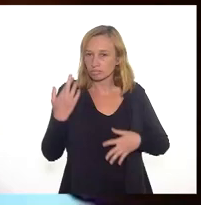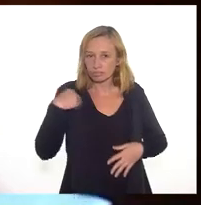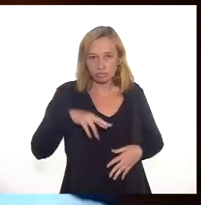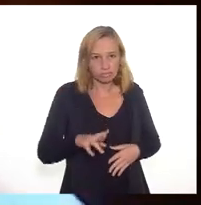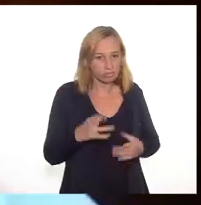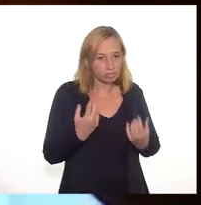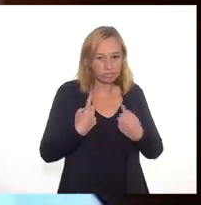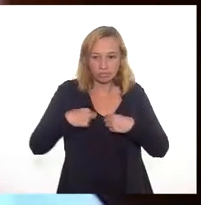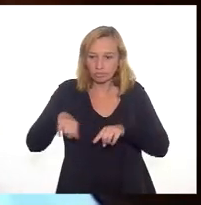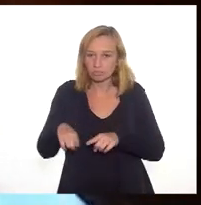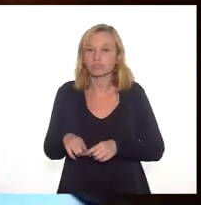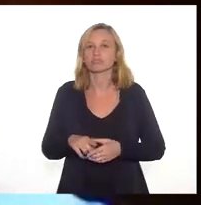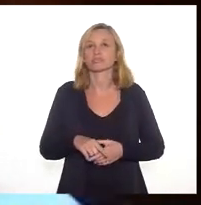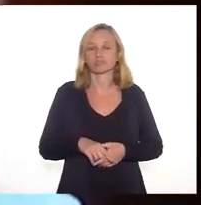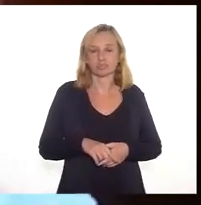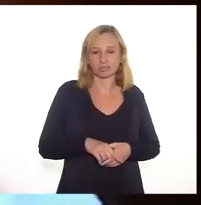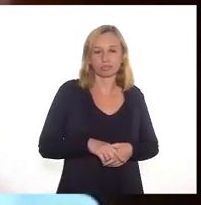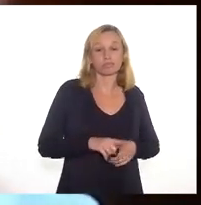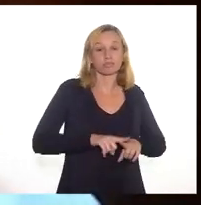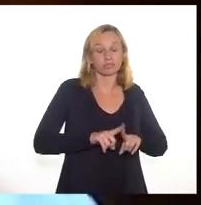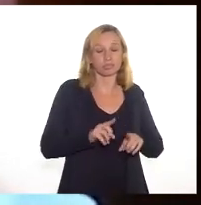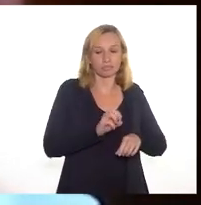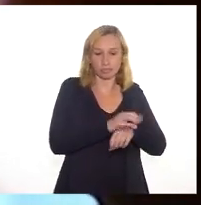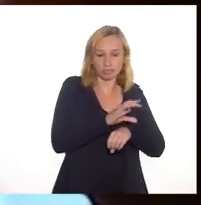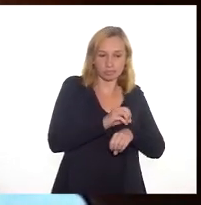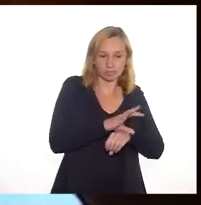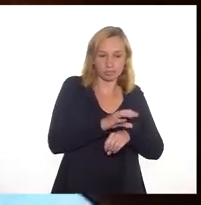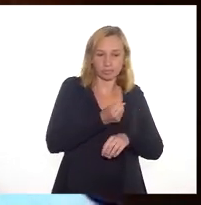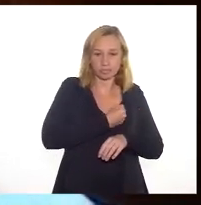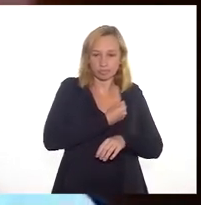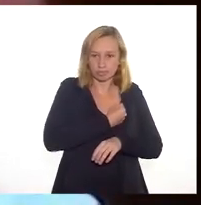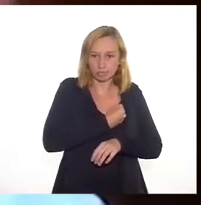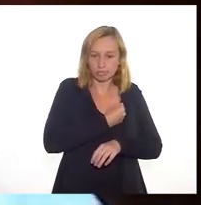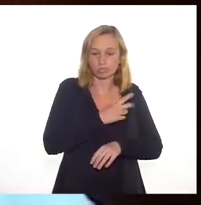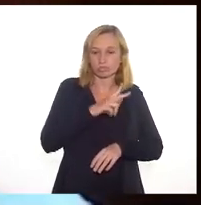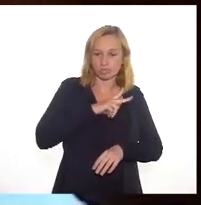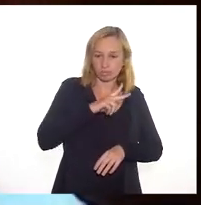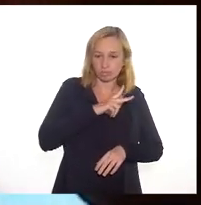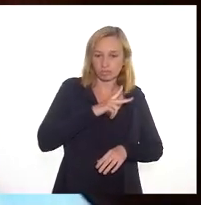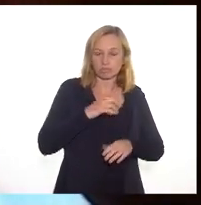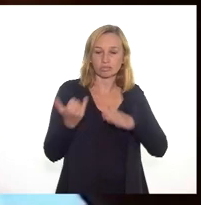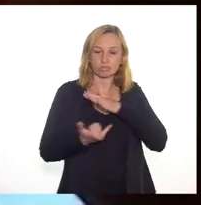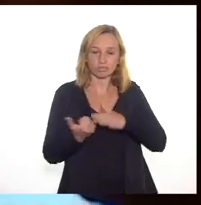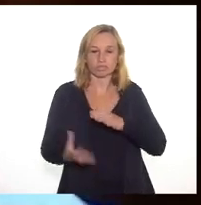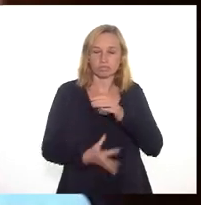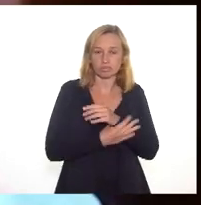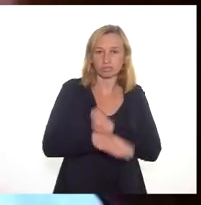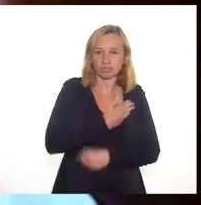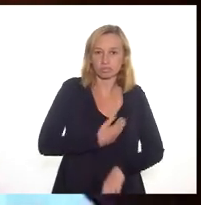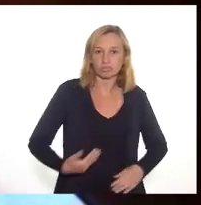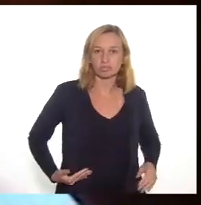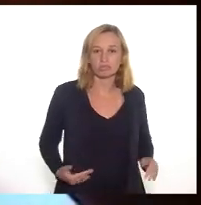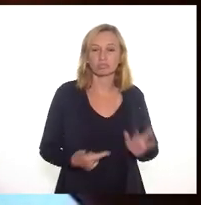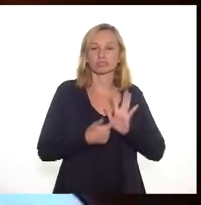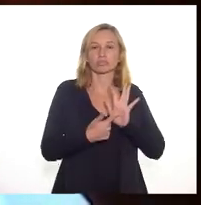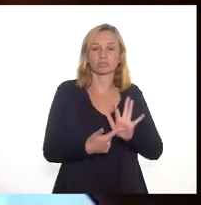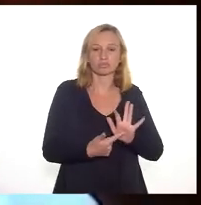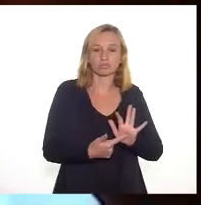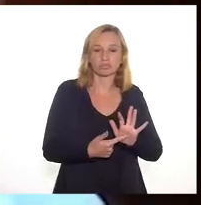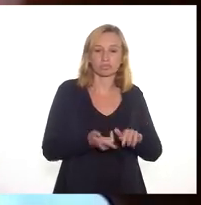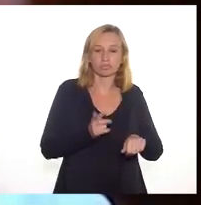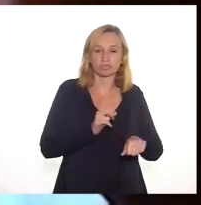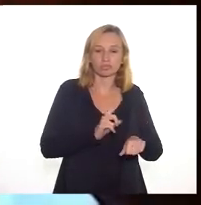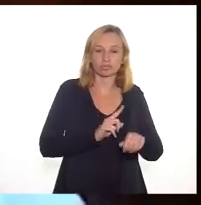religiosa é sempre muito grave. Agora, os indicadores e os dados do próprio Instituto de Segurança Pública revelam que os